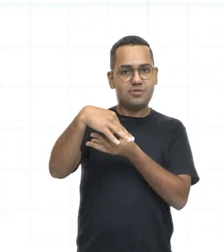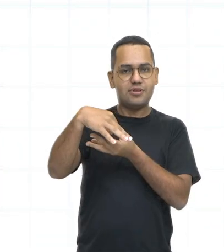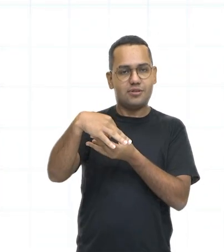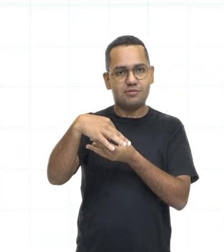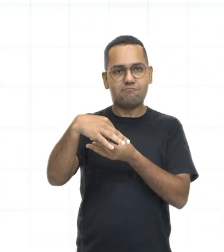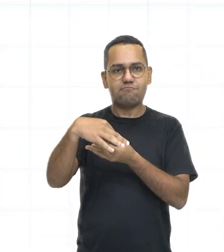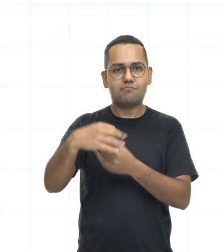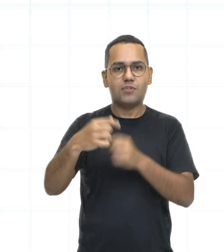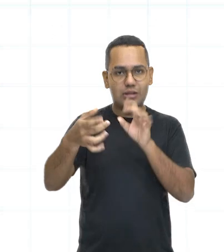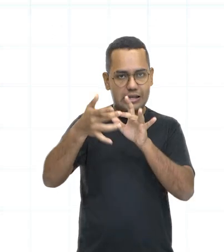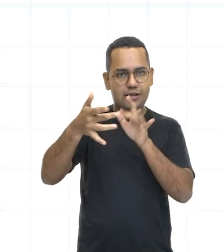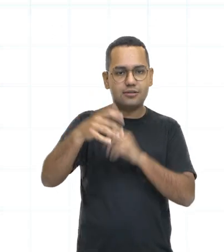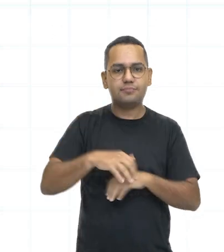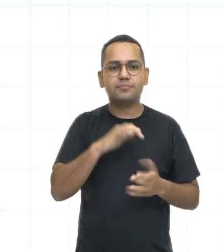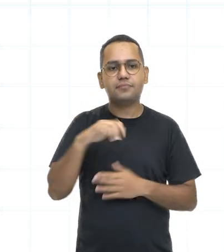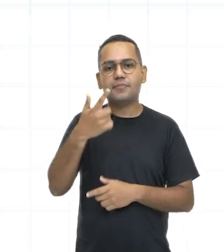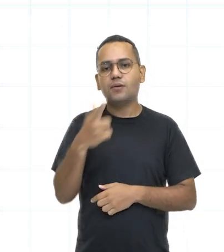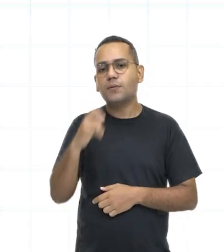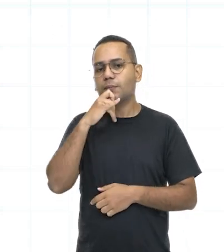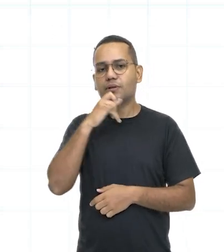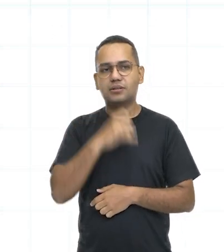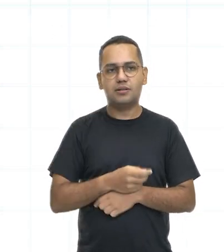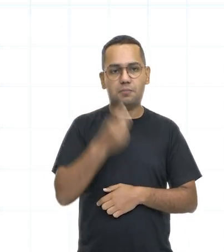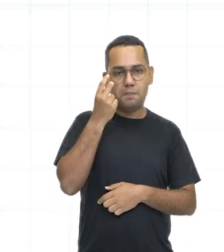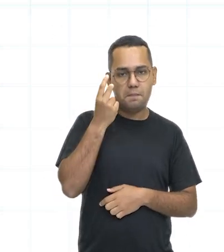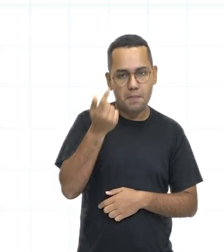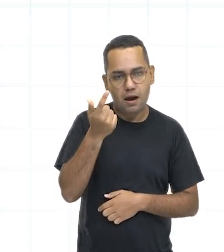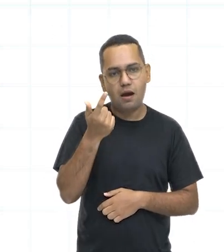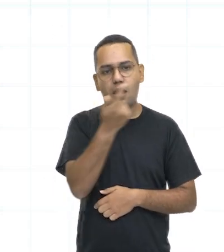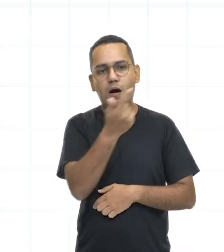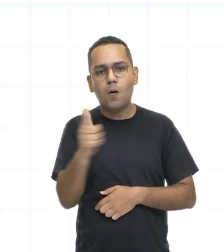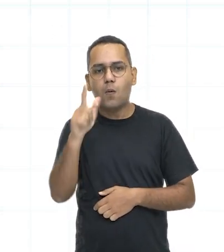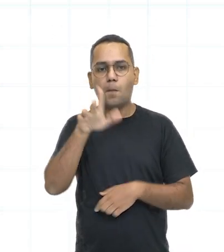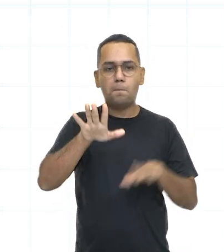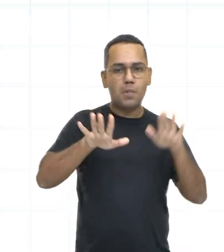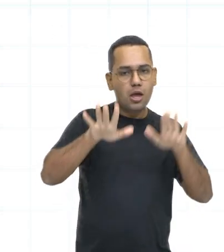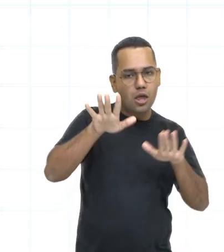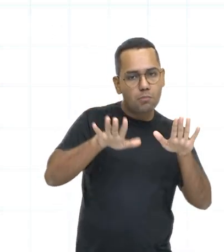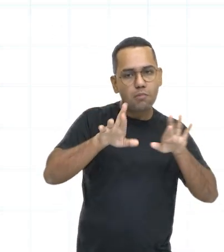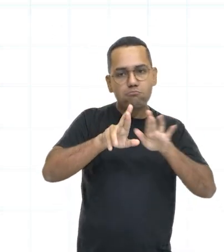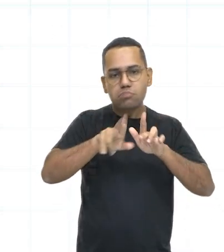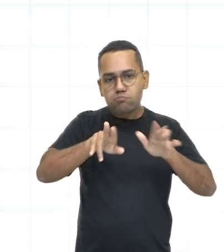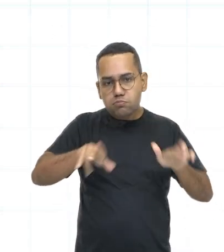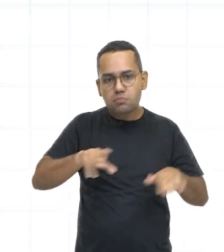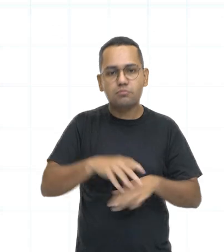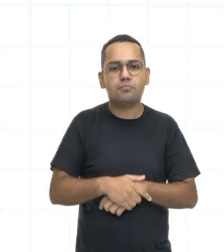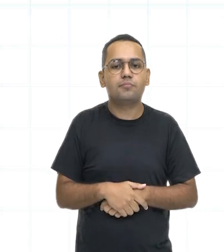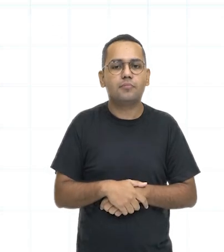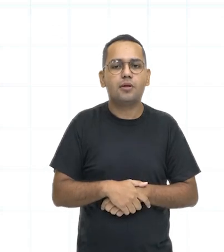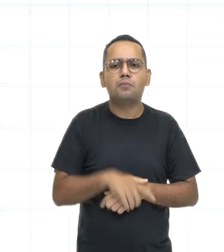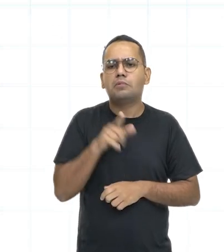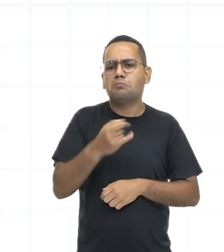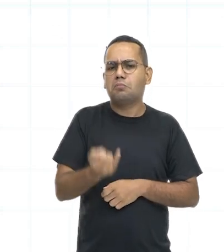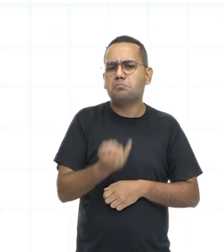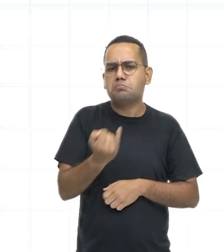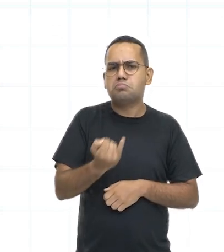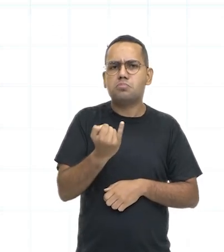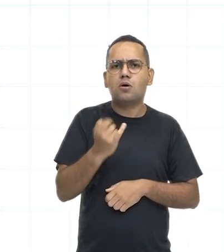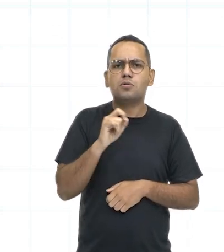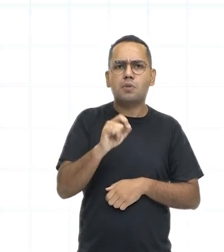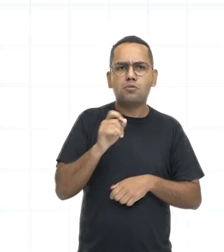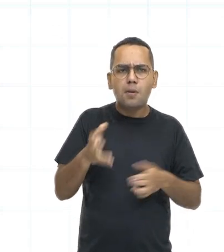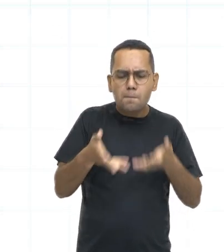técnicas teatrais, como mímica, improvisação e jogos dramáticos, são ferramentas essenciais que enriquecem a